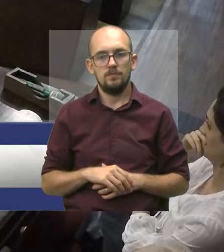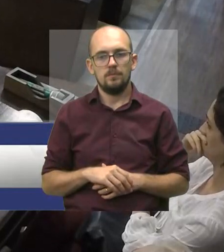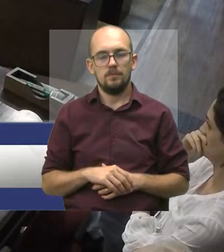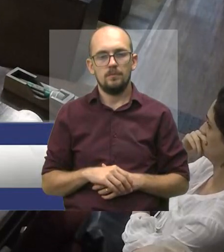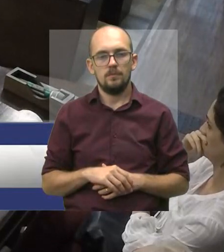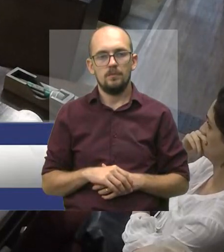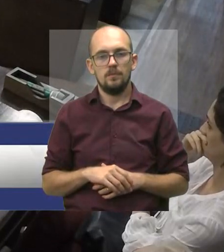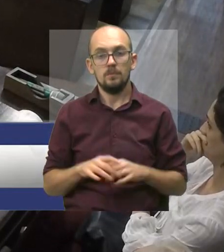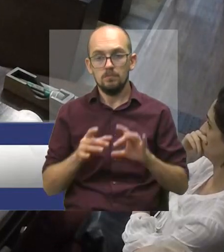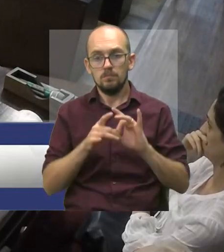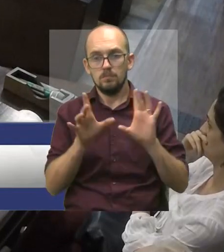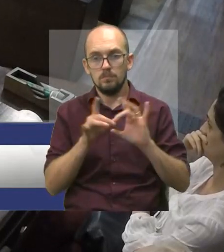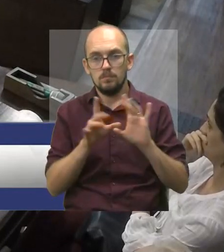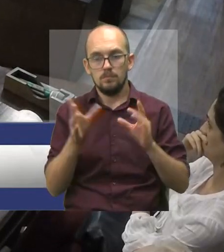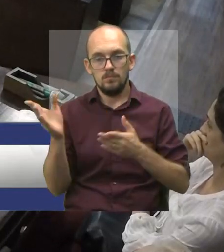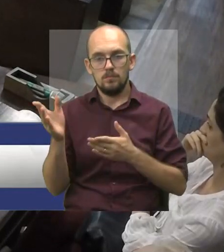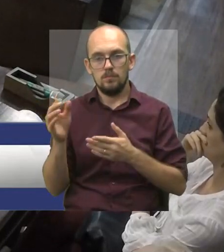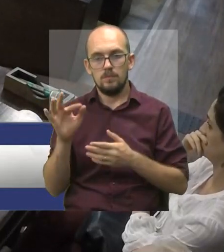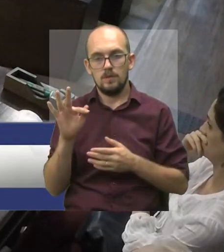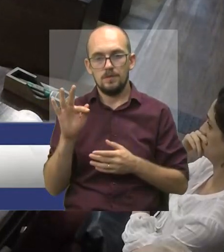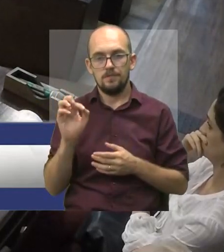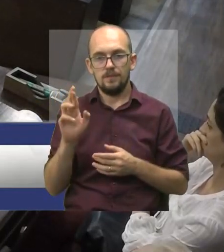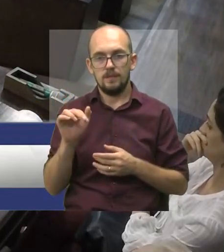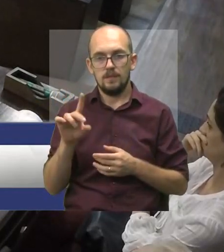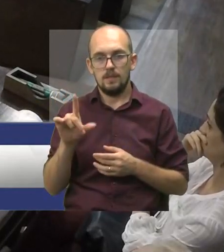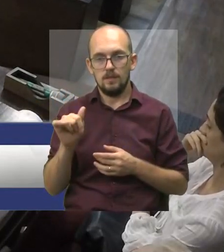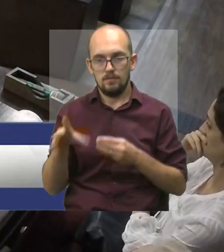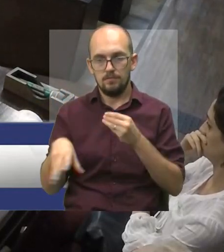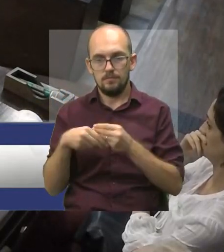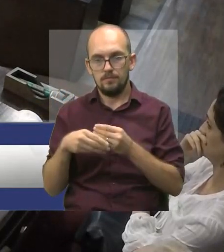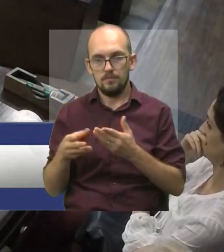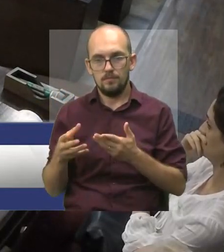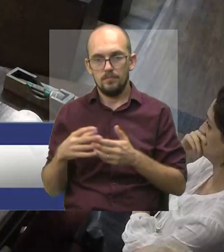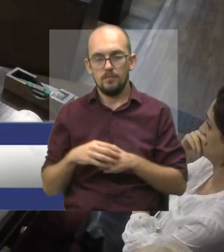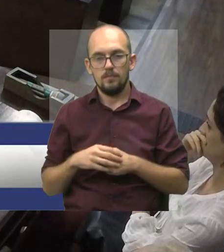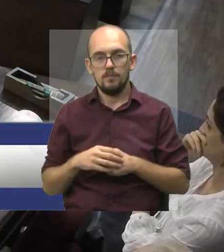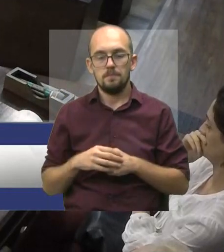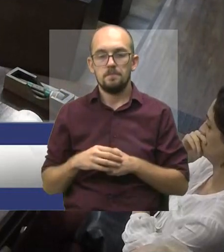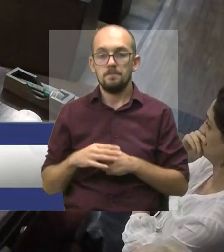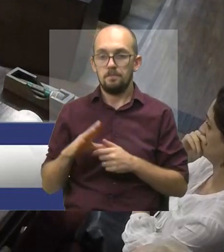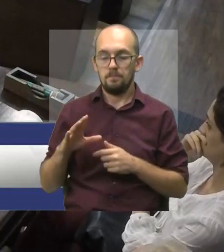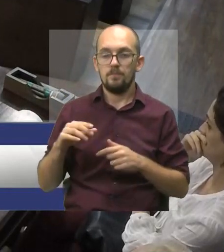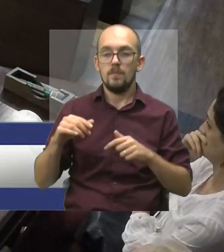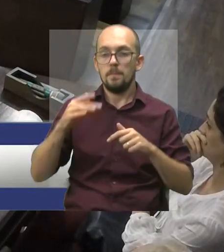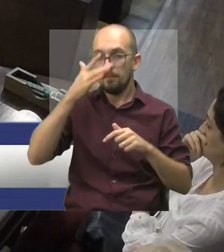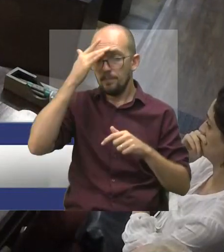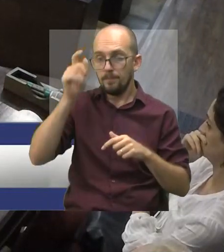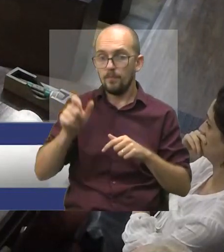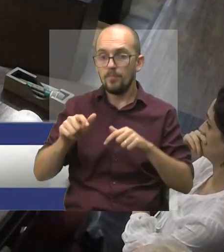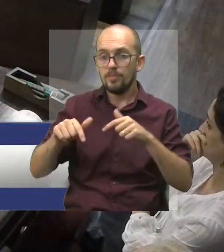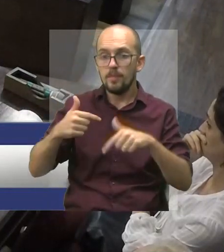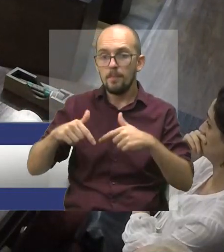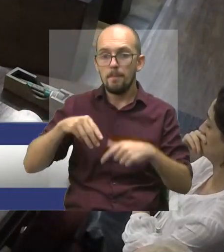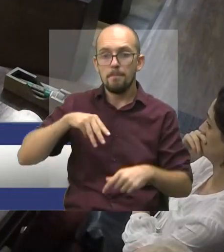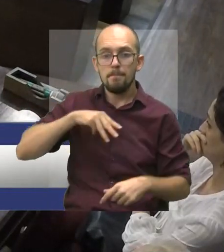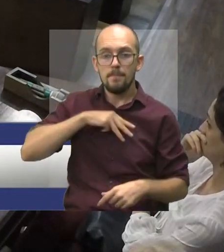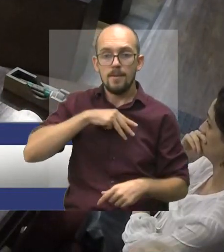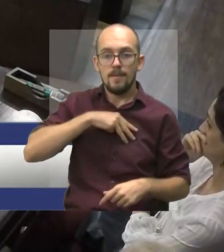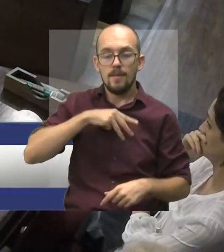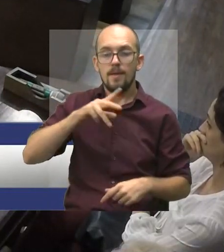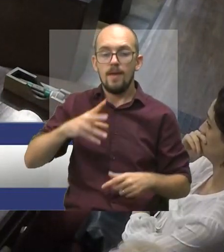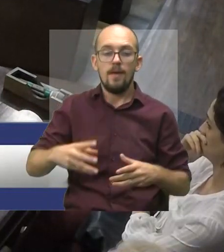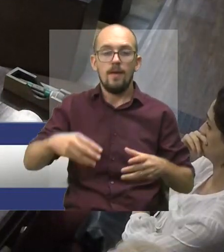Pois não. A doutora Fernanda quer fazer algum comentário? O trabalhador mirim, ele é enquadrado na situação do